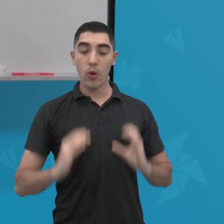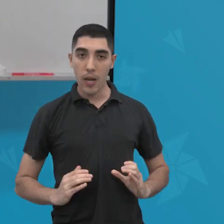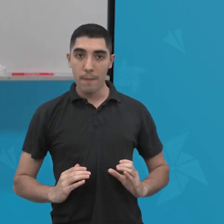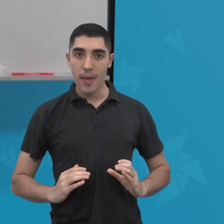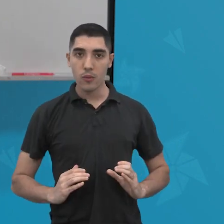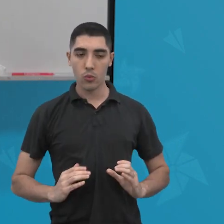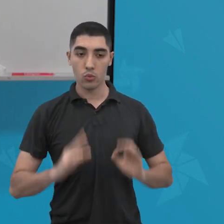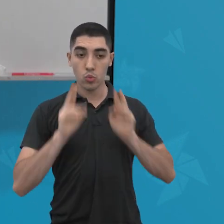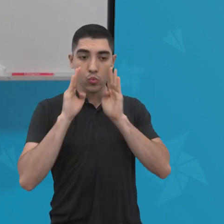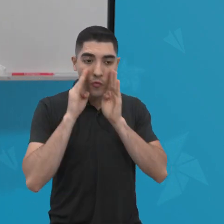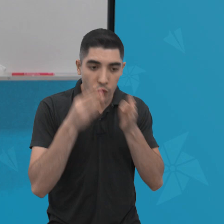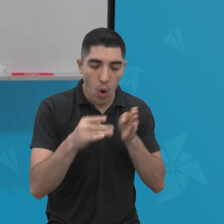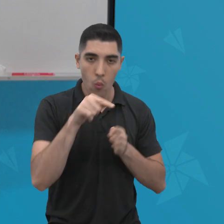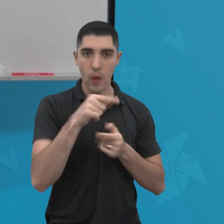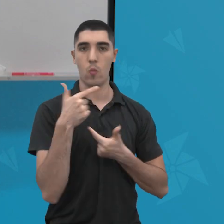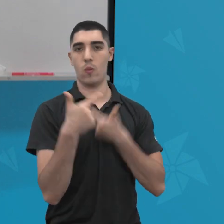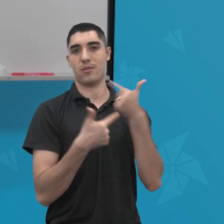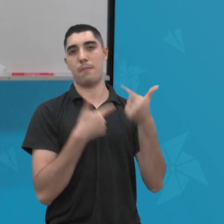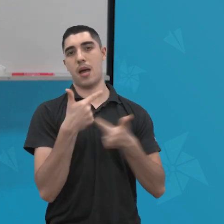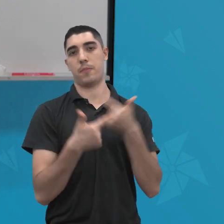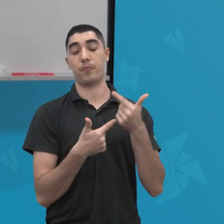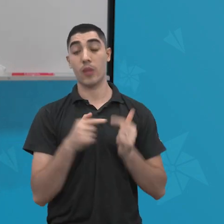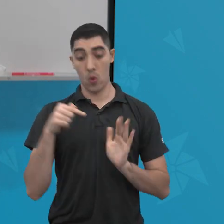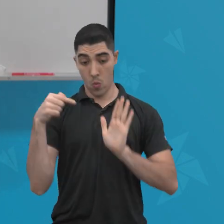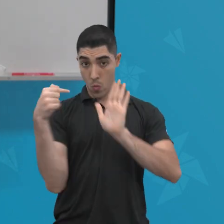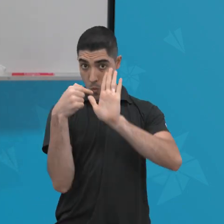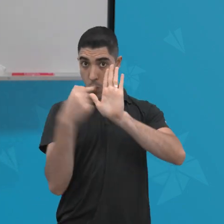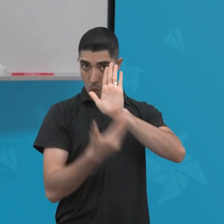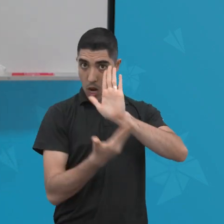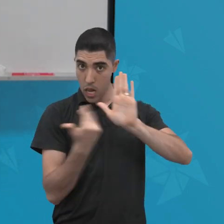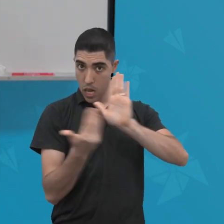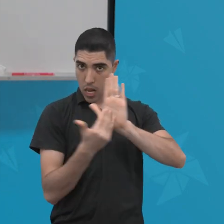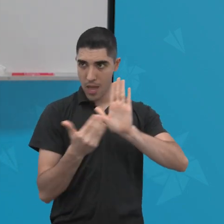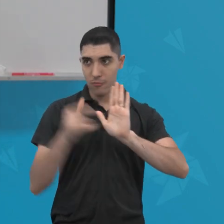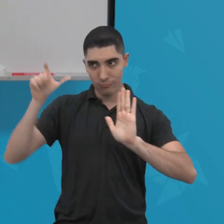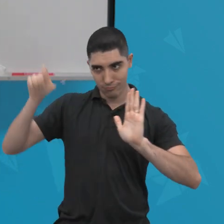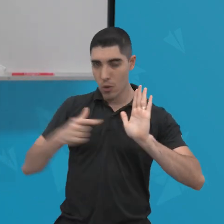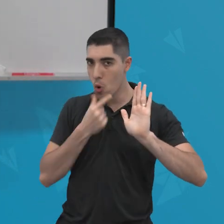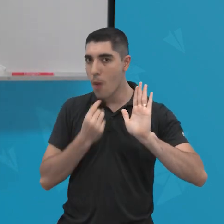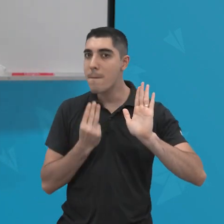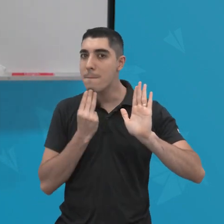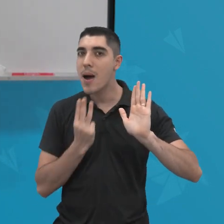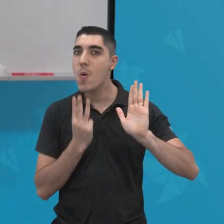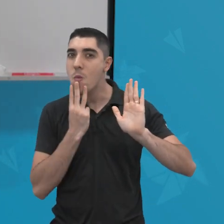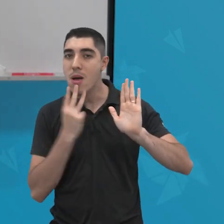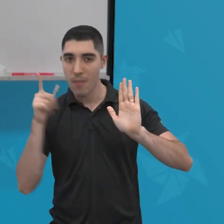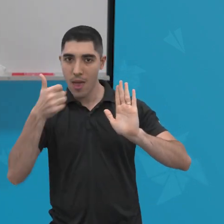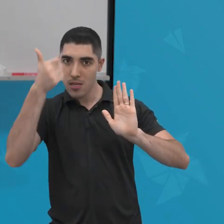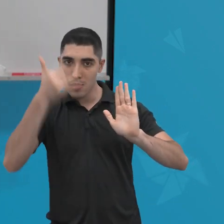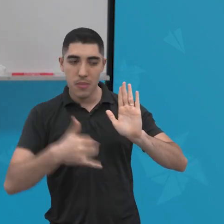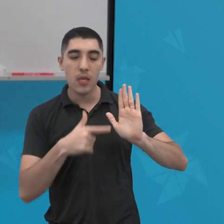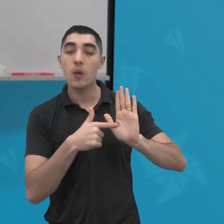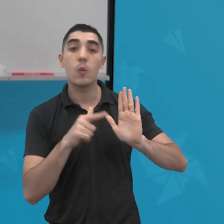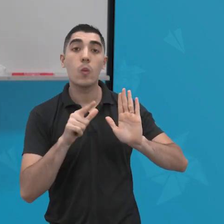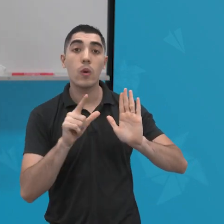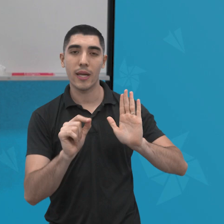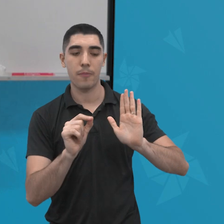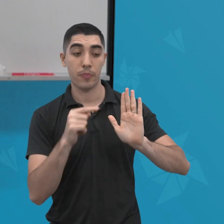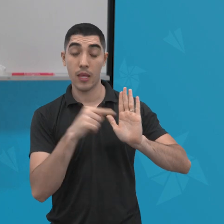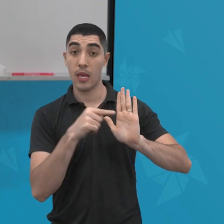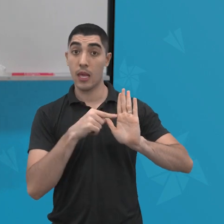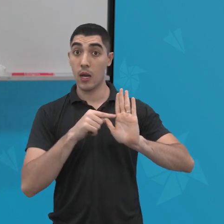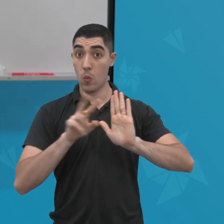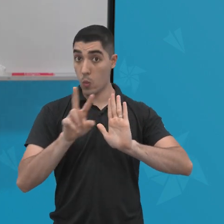relação ao trabalho. Há um momento do livro em que o Weber encontra uma expressão que